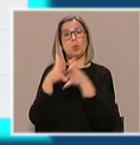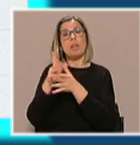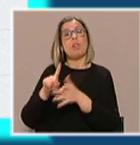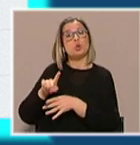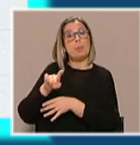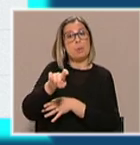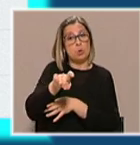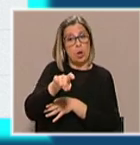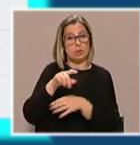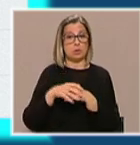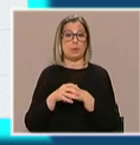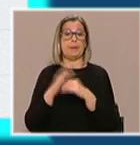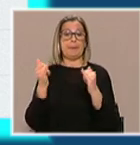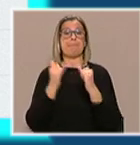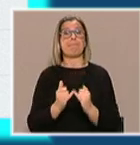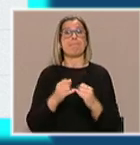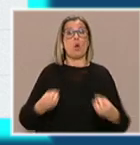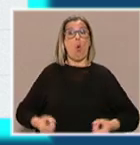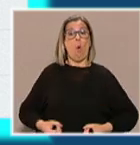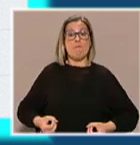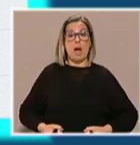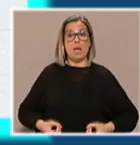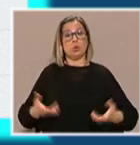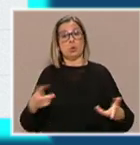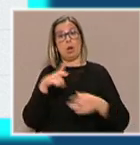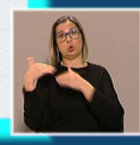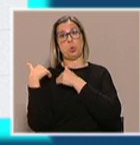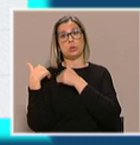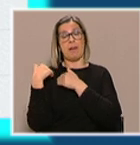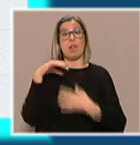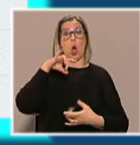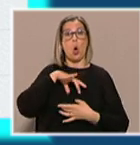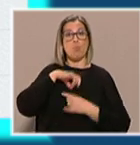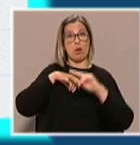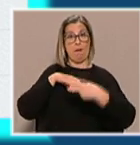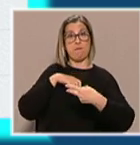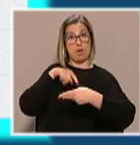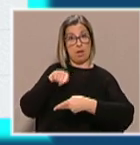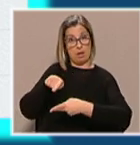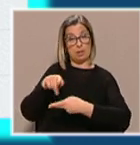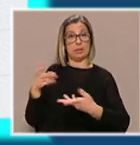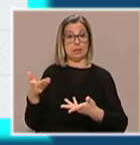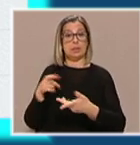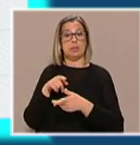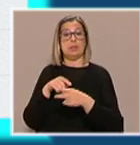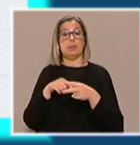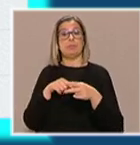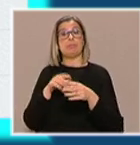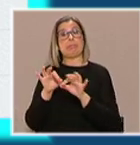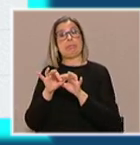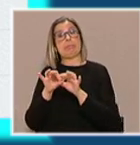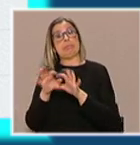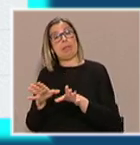gónadas femininas, os ovários, são responsáveis pela secreção de estrogénios e progesterona. À semelhança